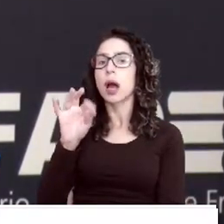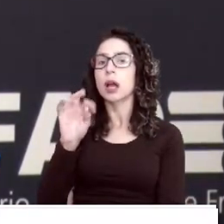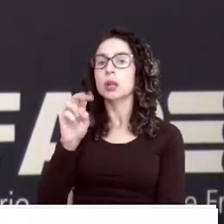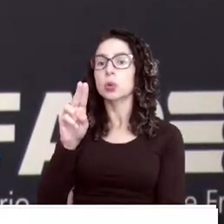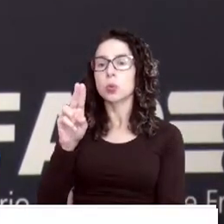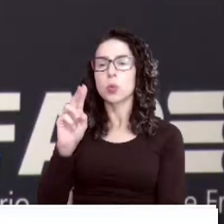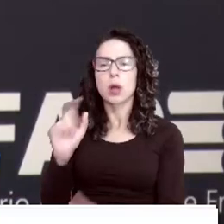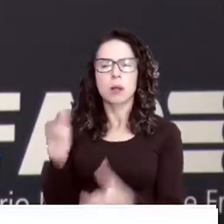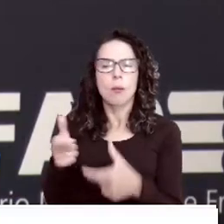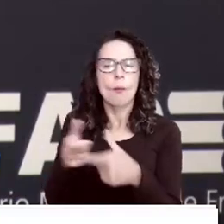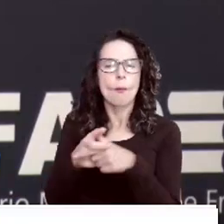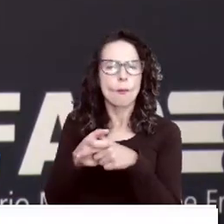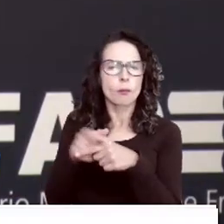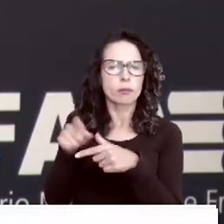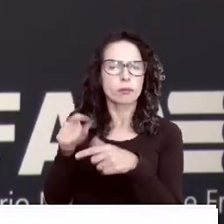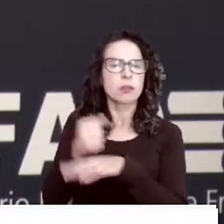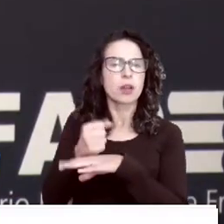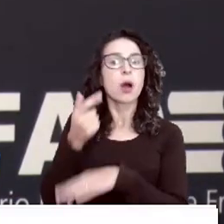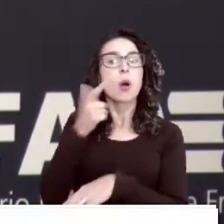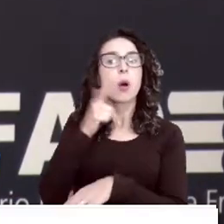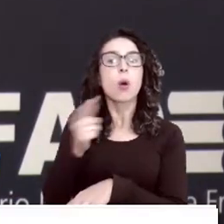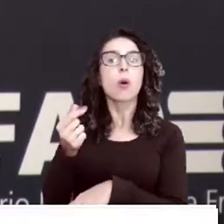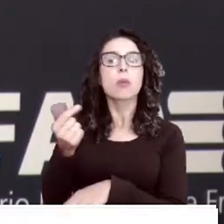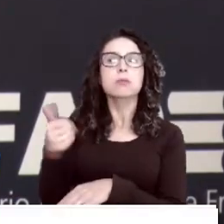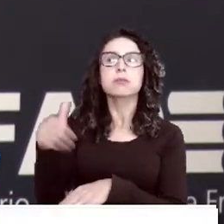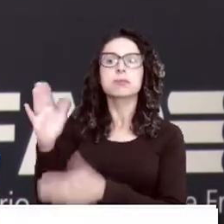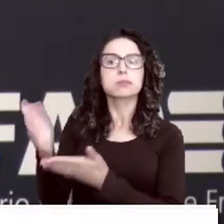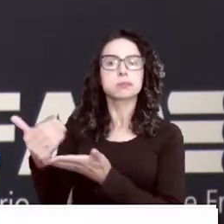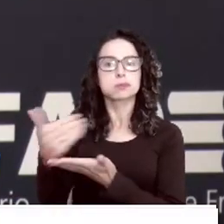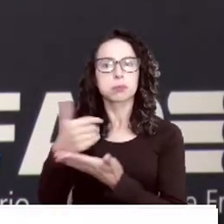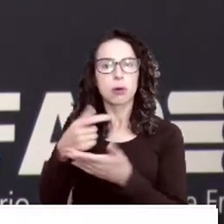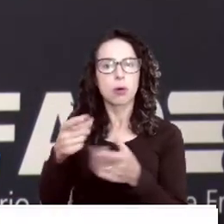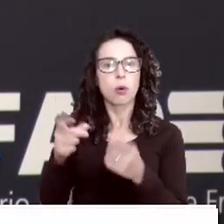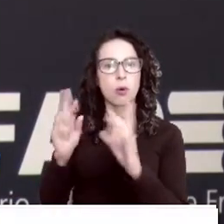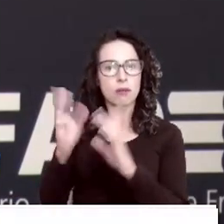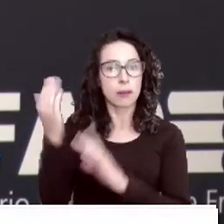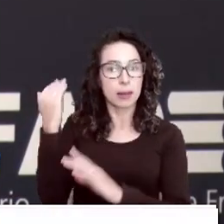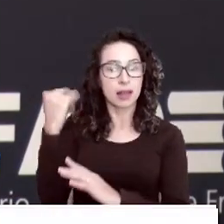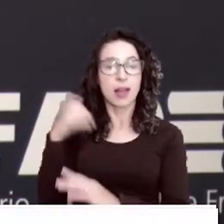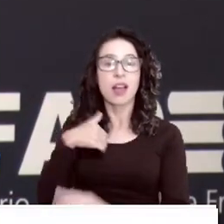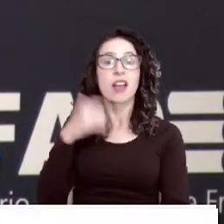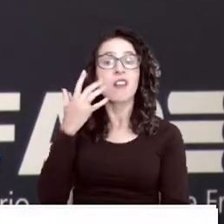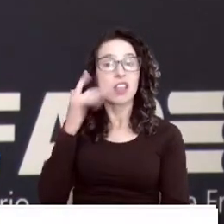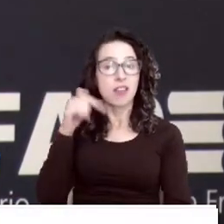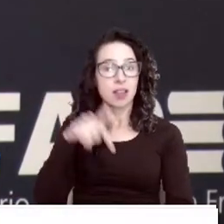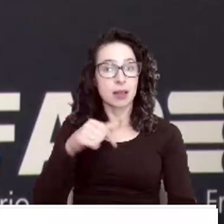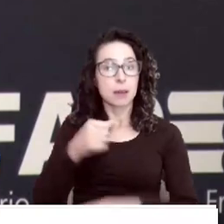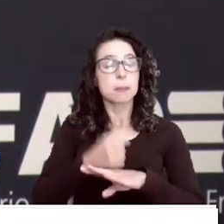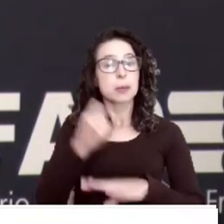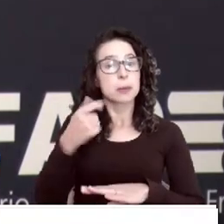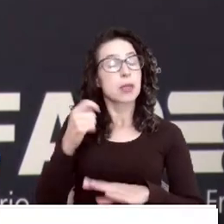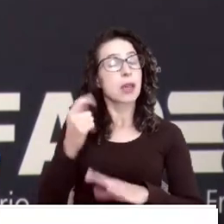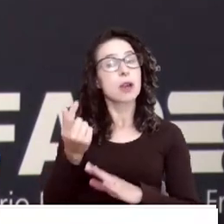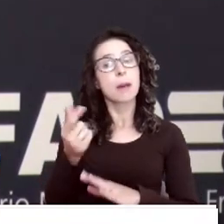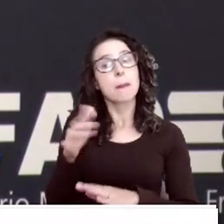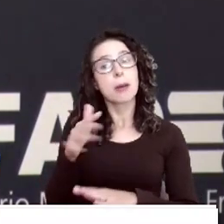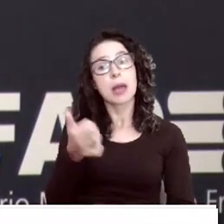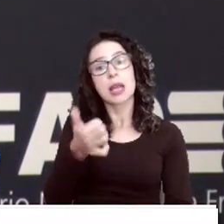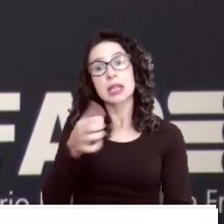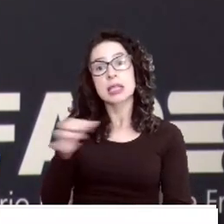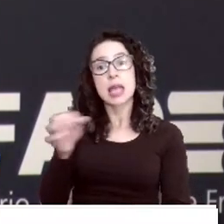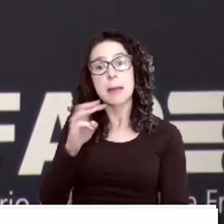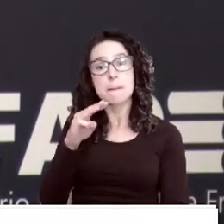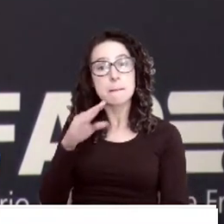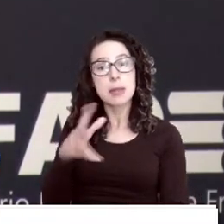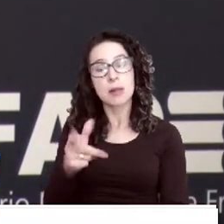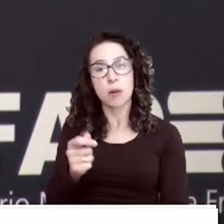infinitamente menor que Franca, conseguiu mais recursos com a privatização. Na época eu achava que Franca tinha que receber no mínimo 100 milhões de reais.